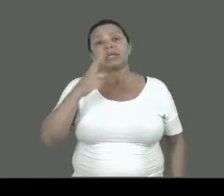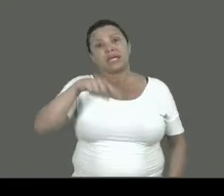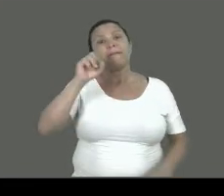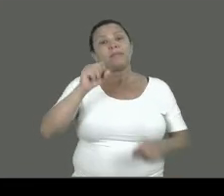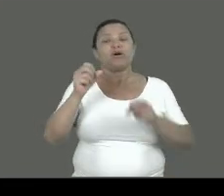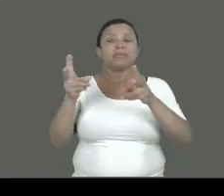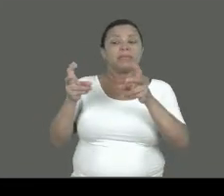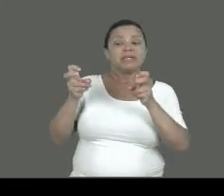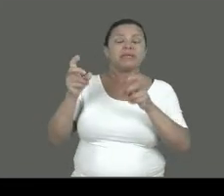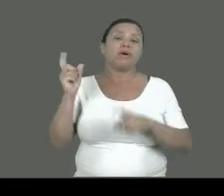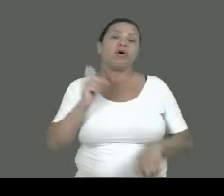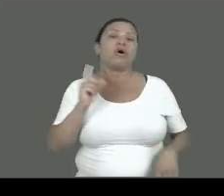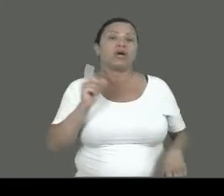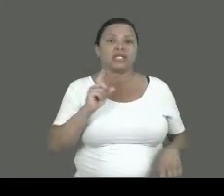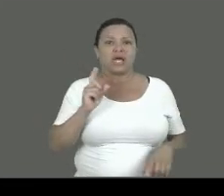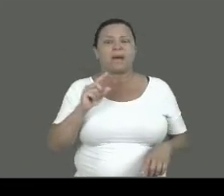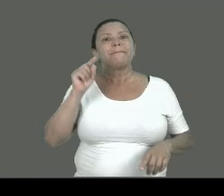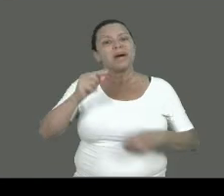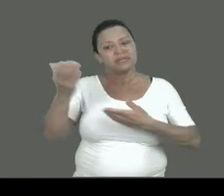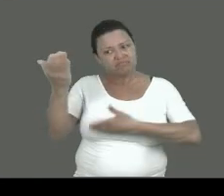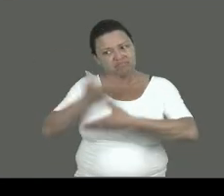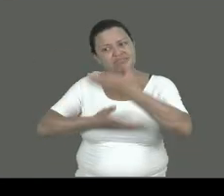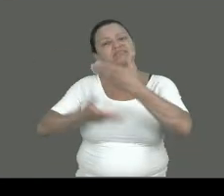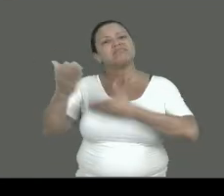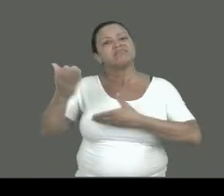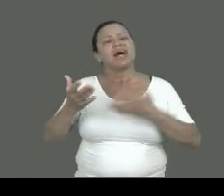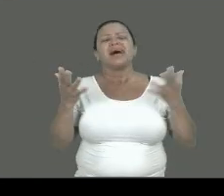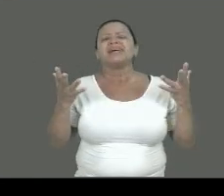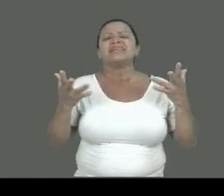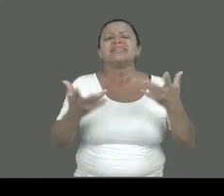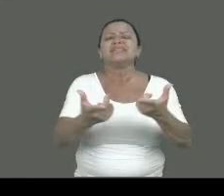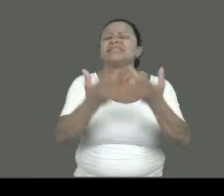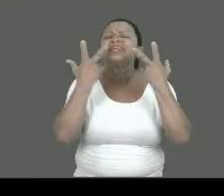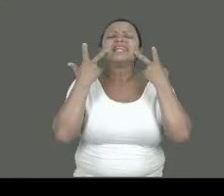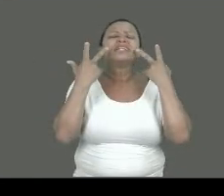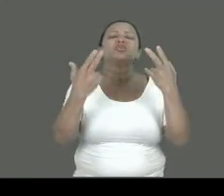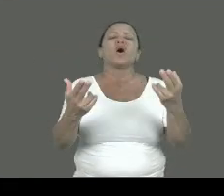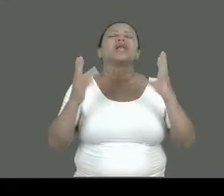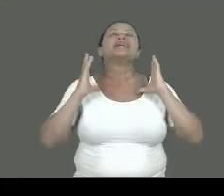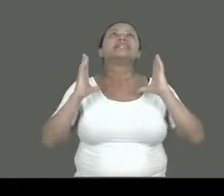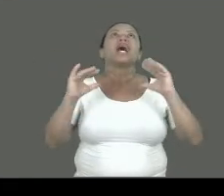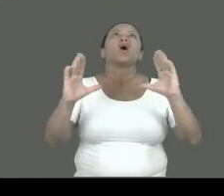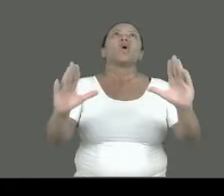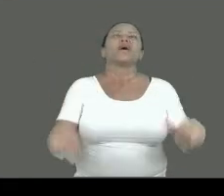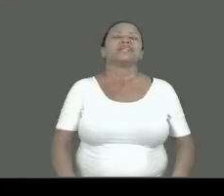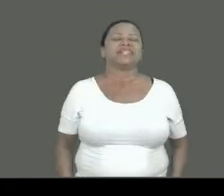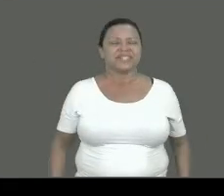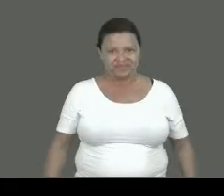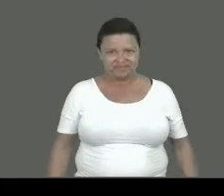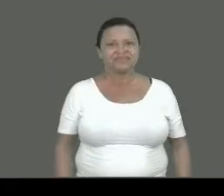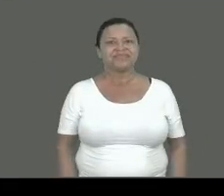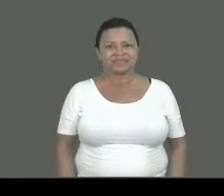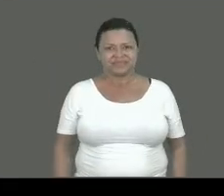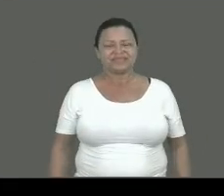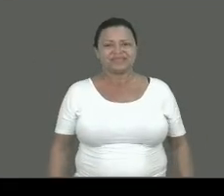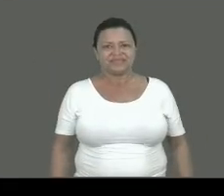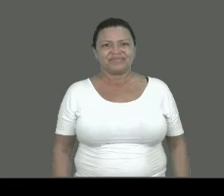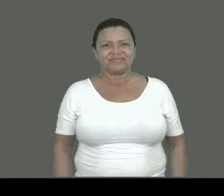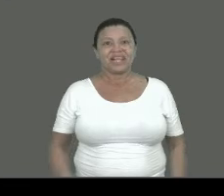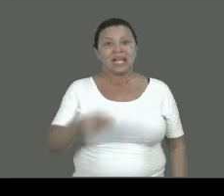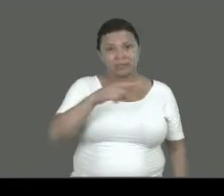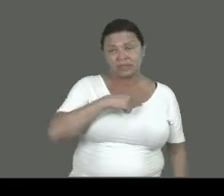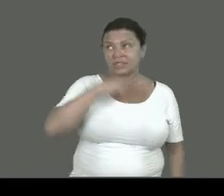percebê-los ou não. Mas essa interação é a coisa mais natural e tranquila do mundo. E nessas idas